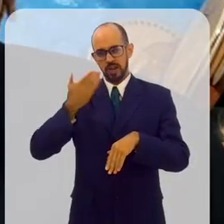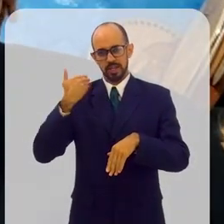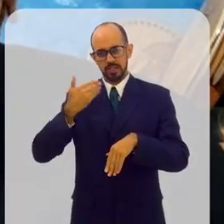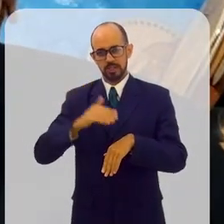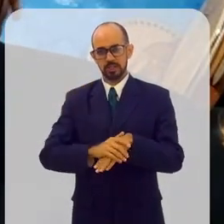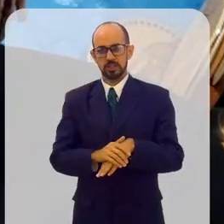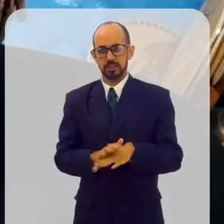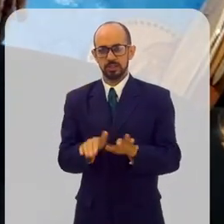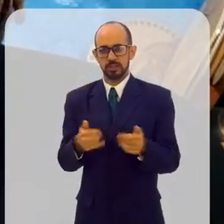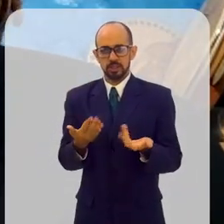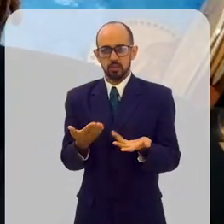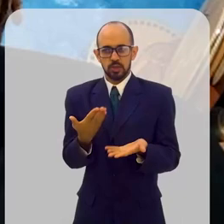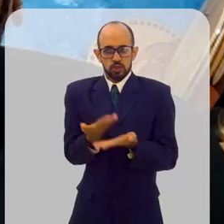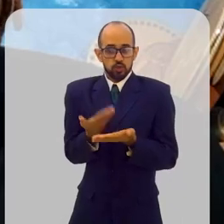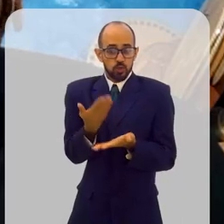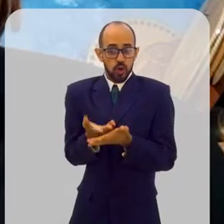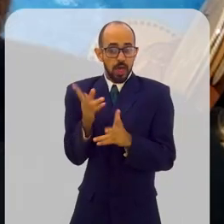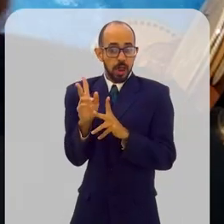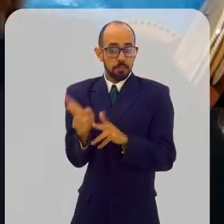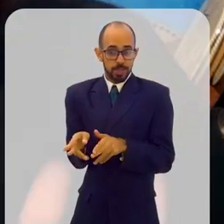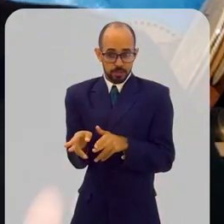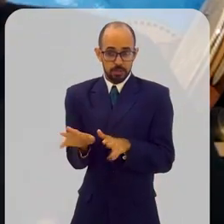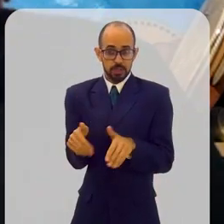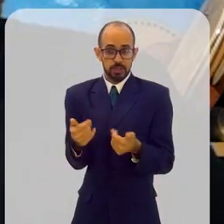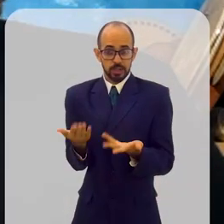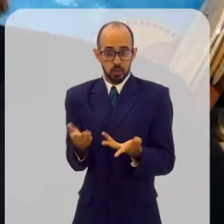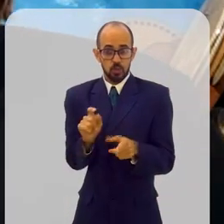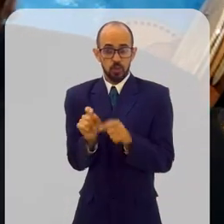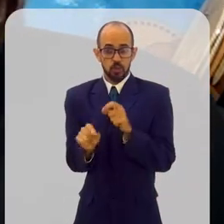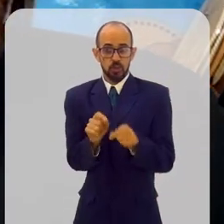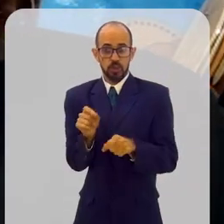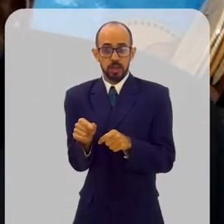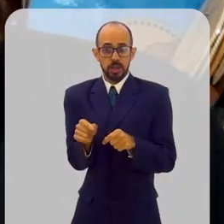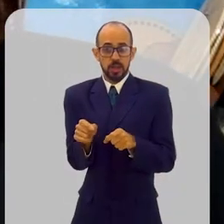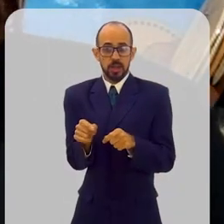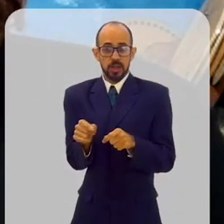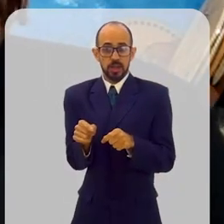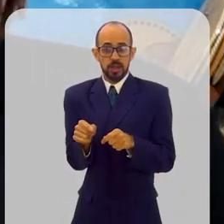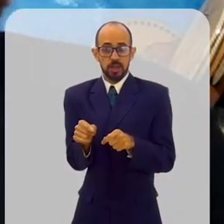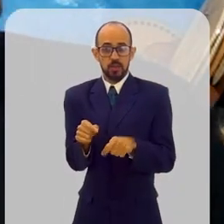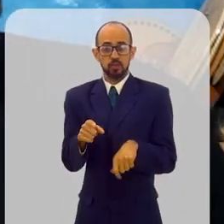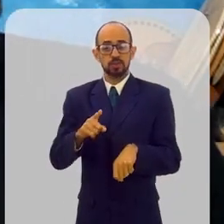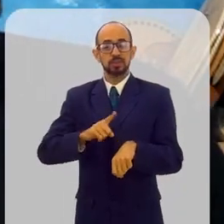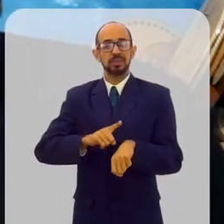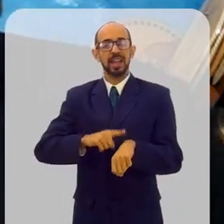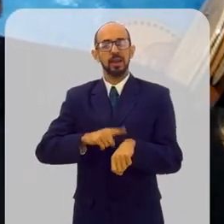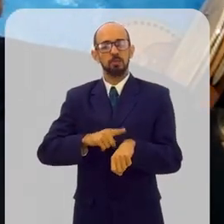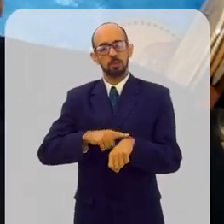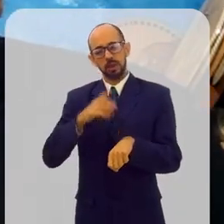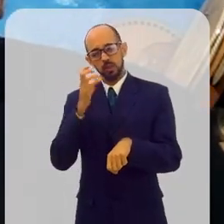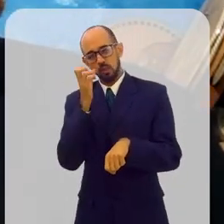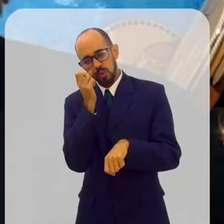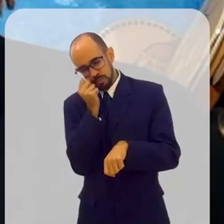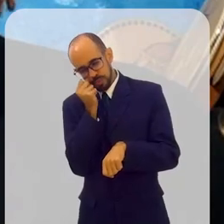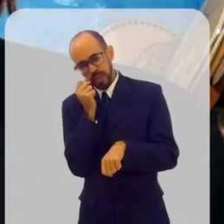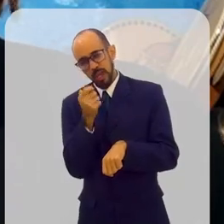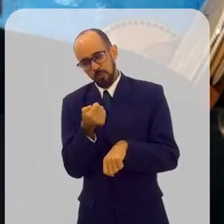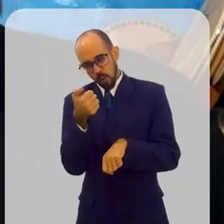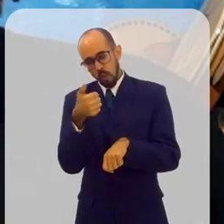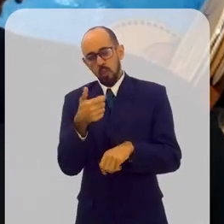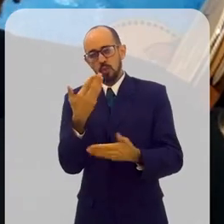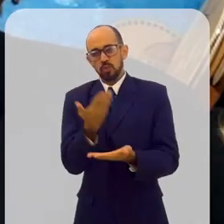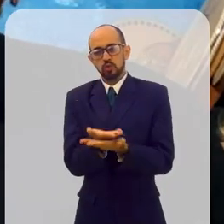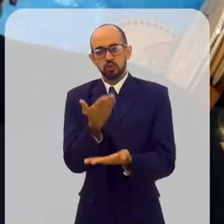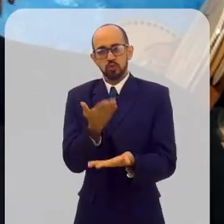que eu estava falando antes, né? Porque a escola era a mesma. Então, os turnos de sono eram menores,